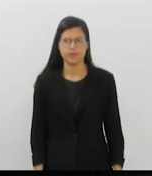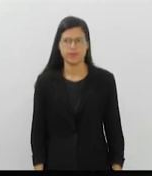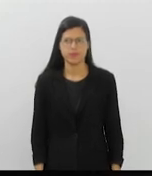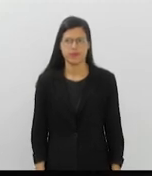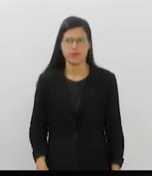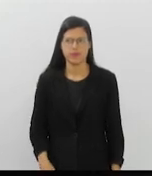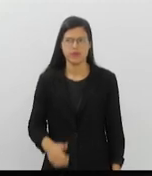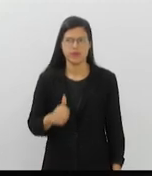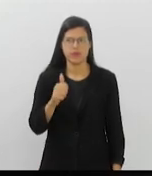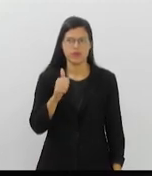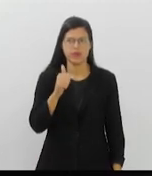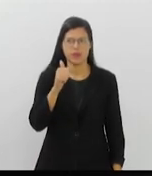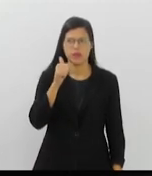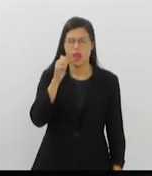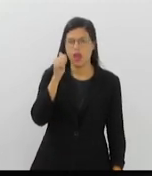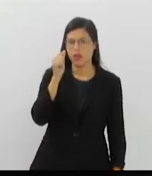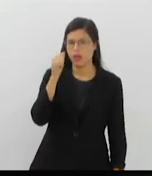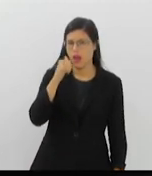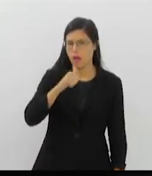menininha de